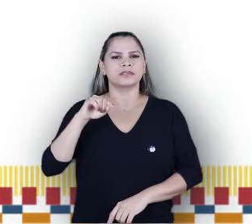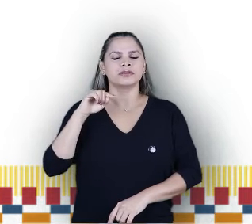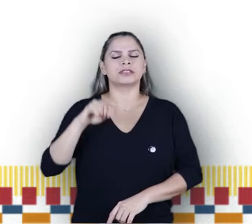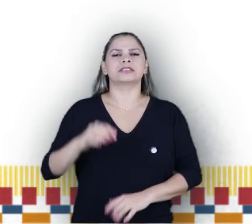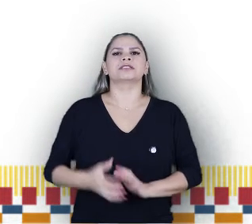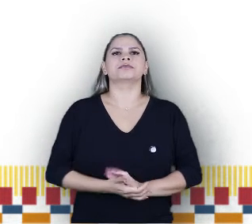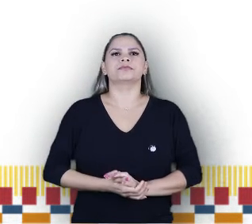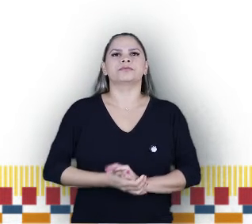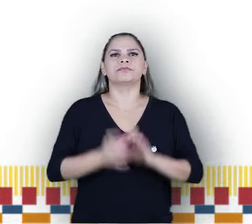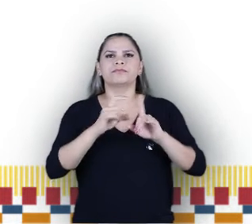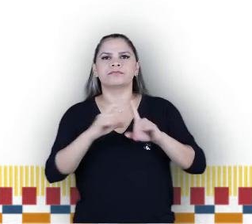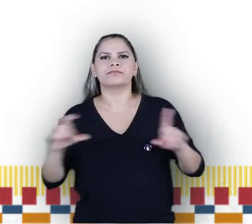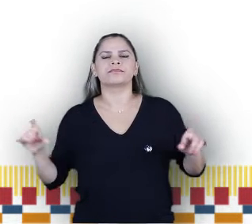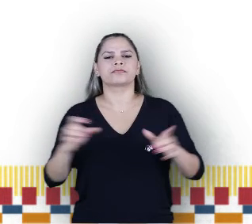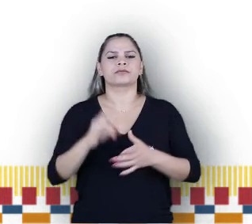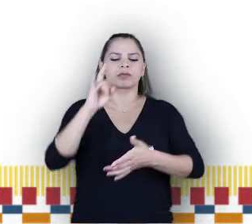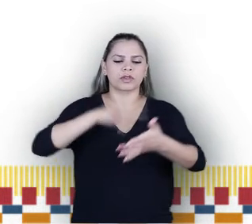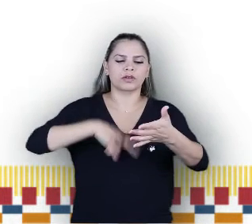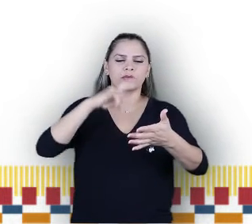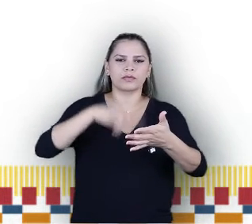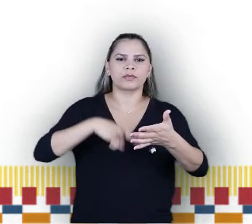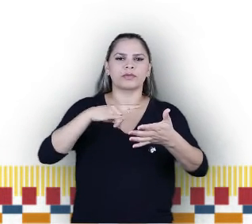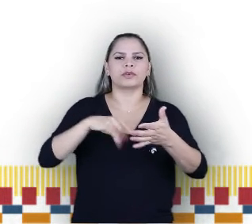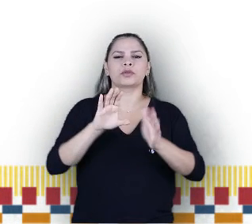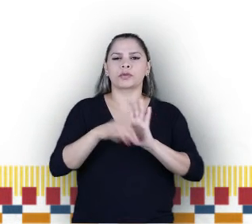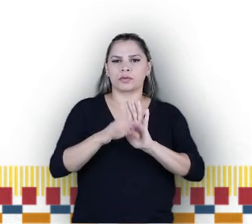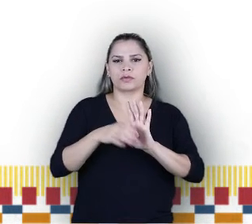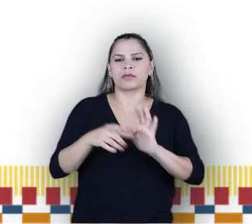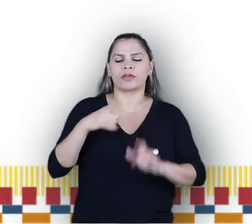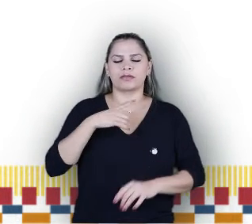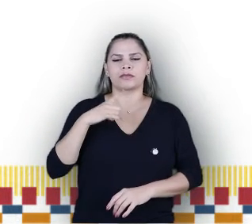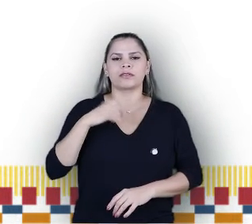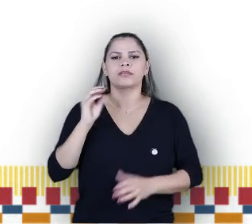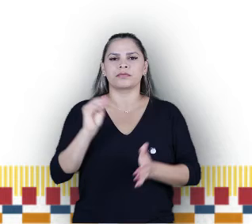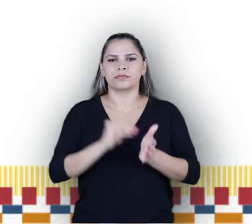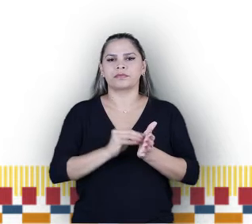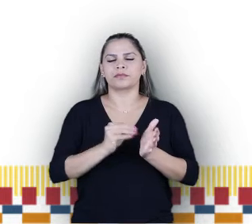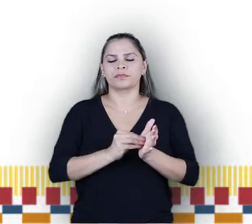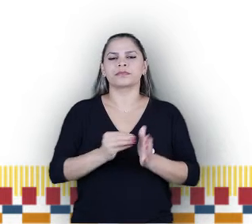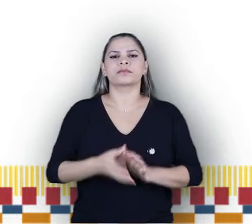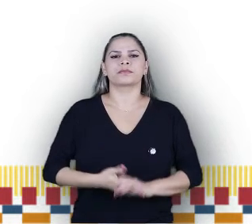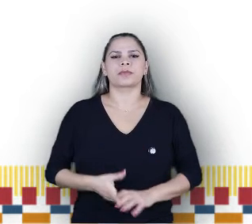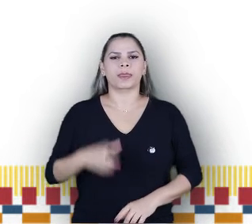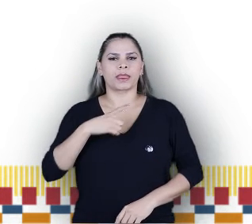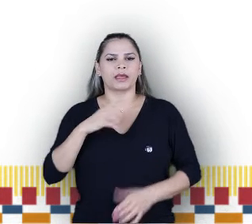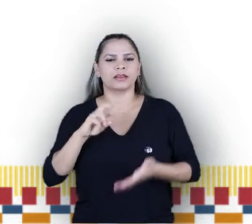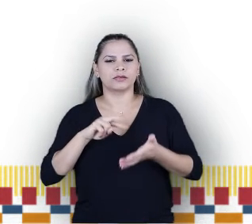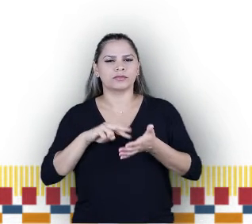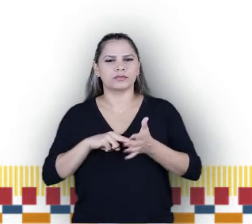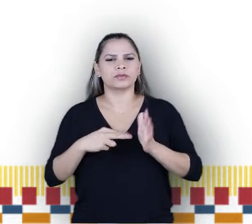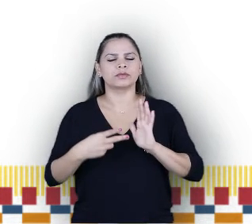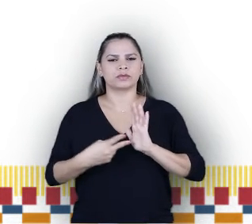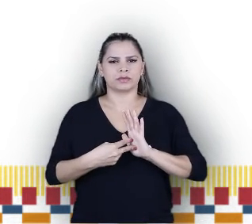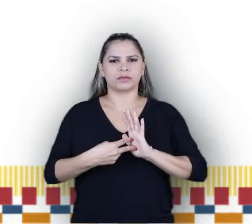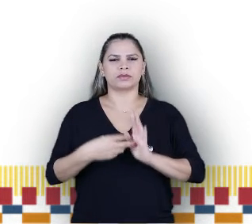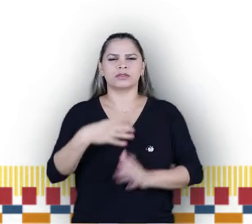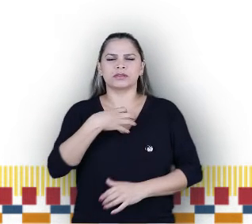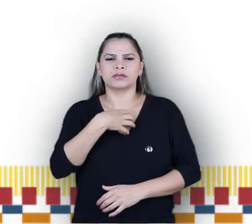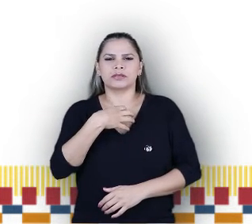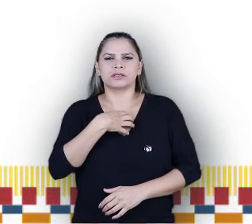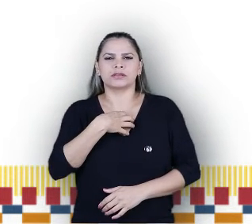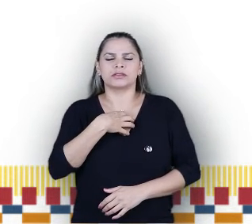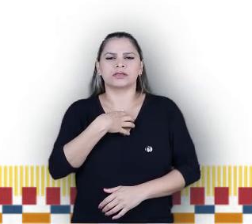para o uso das 4 linguagens dentro da escola. Então, as 4 linguagens são o teatro, o ensino